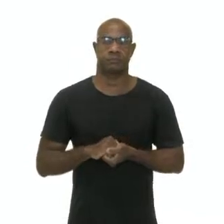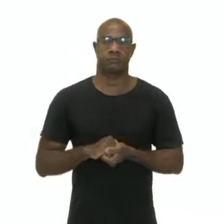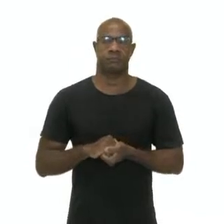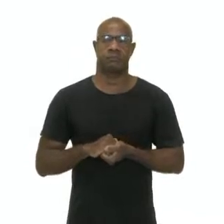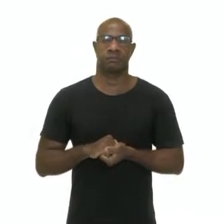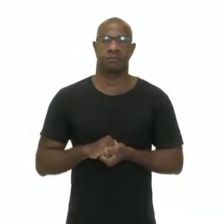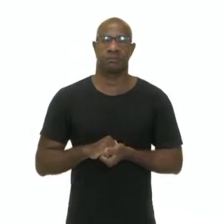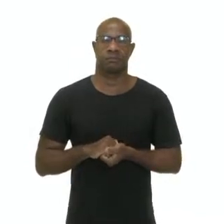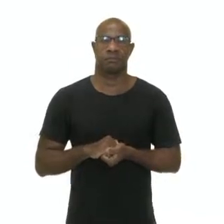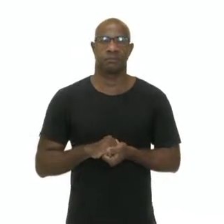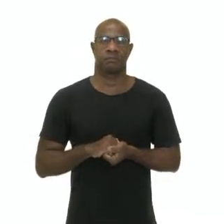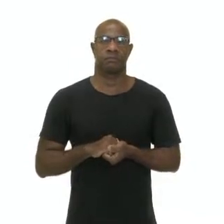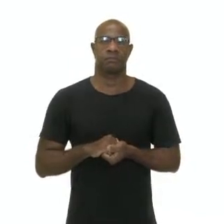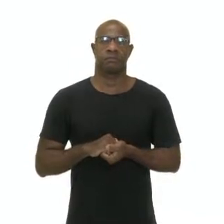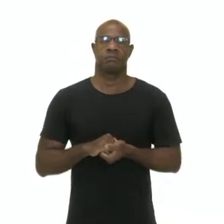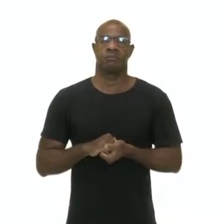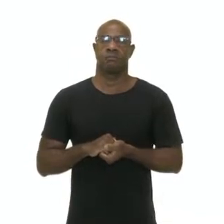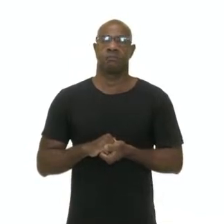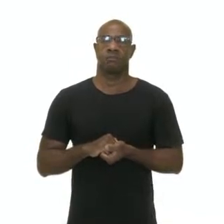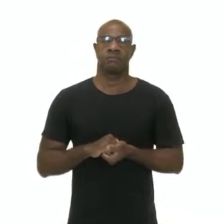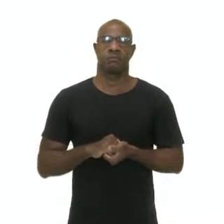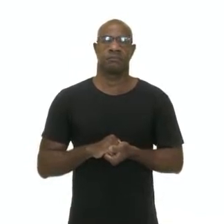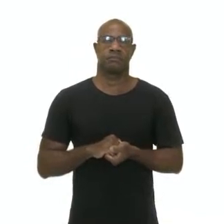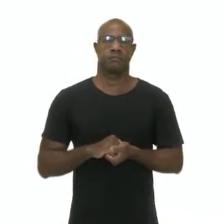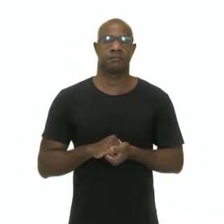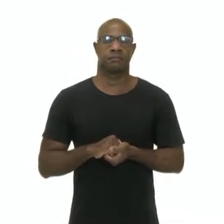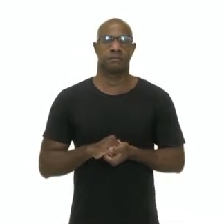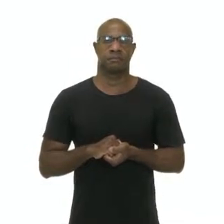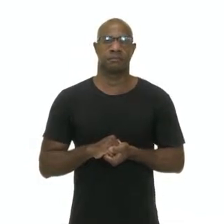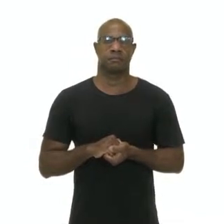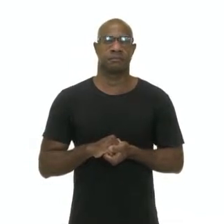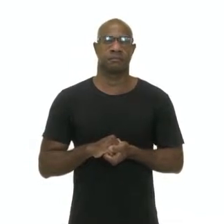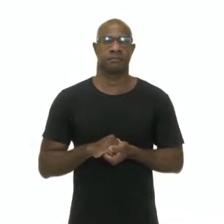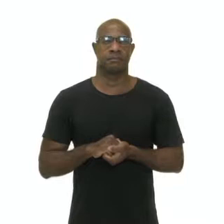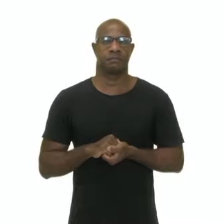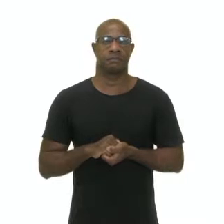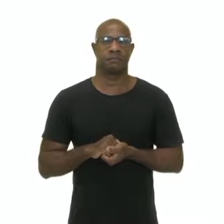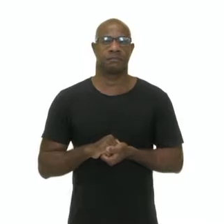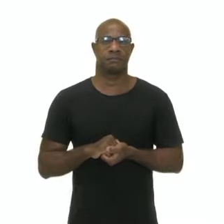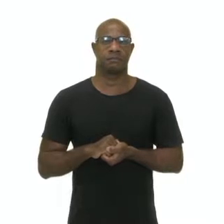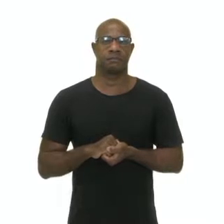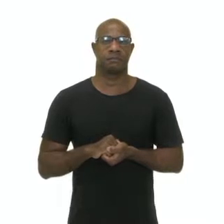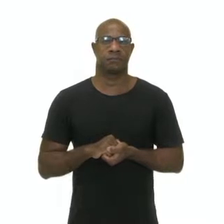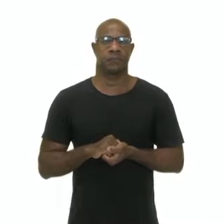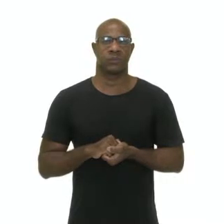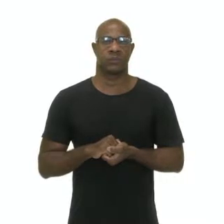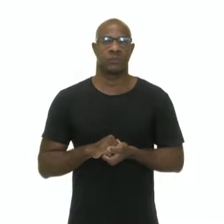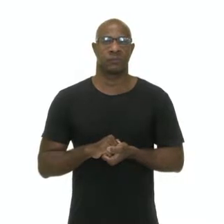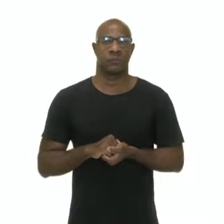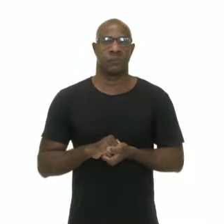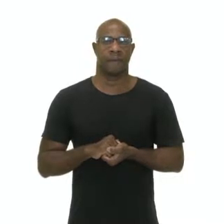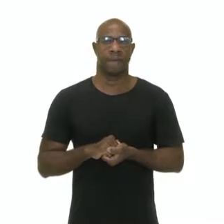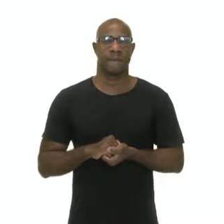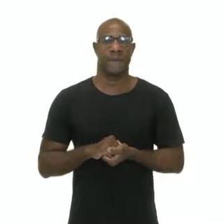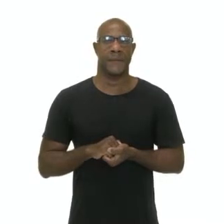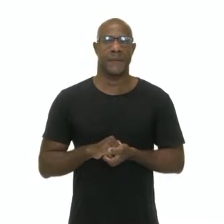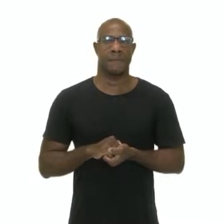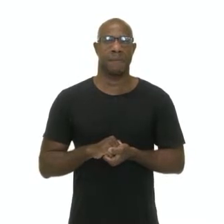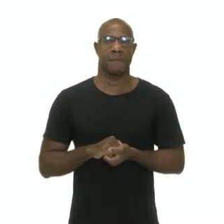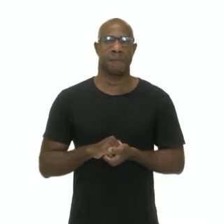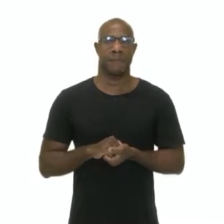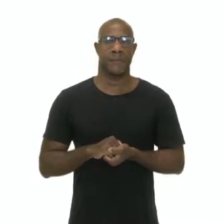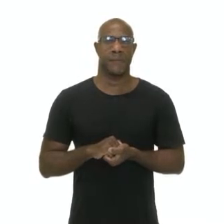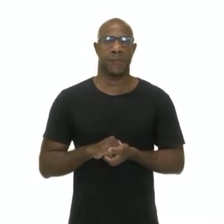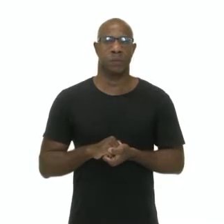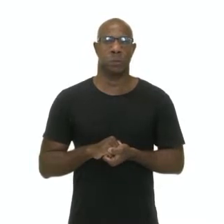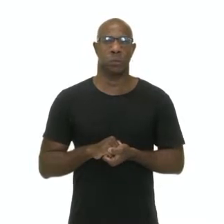ver? Que cuando llegue el momento de complicarme la vida queriendo gente fuera de mi casa, veré. Por ahora me gustan